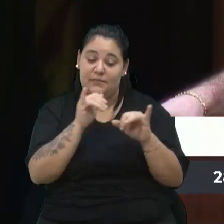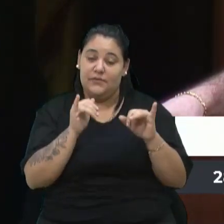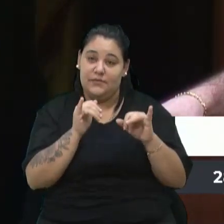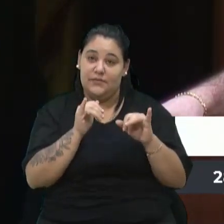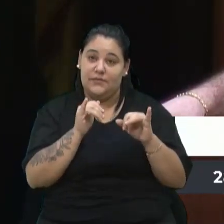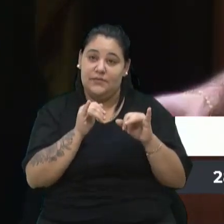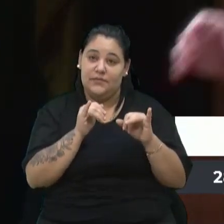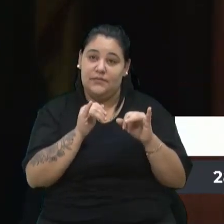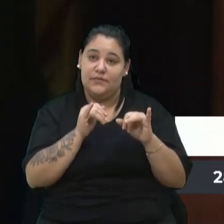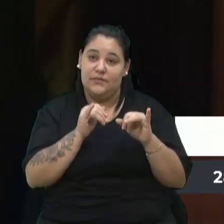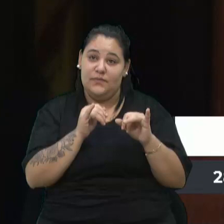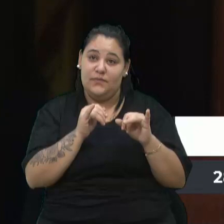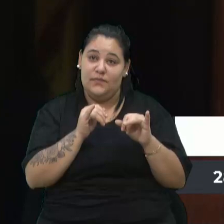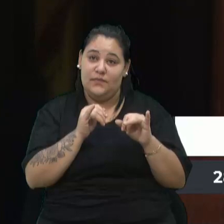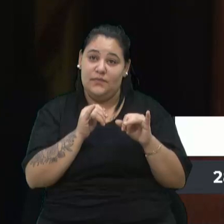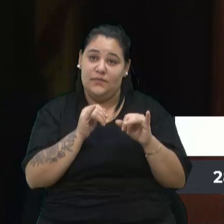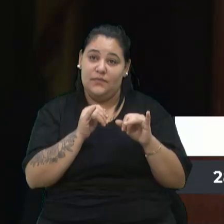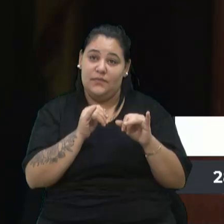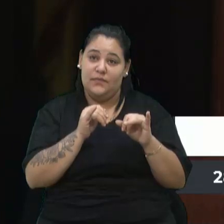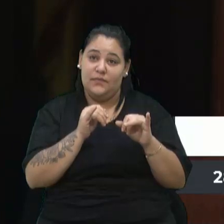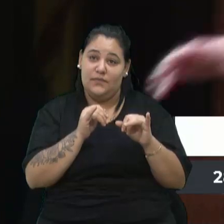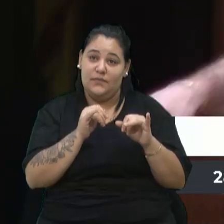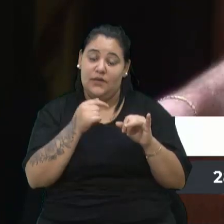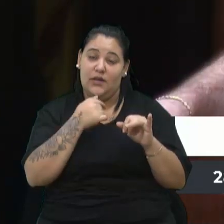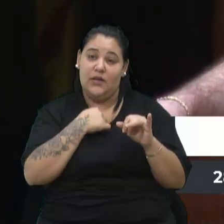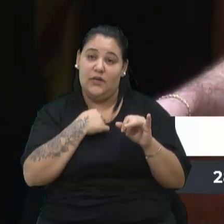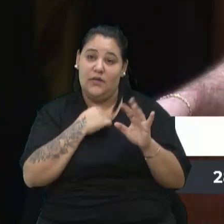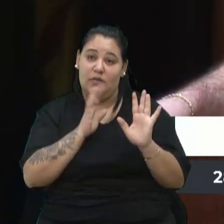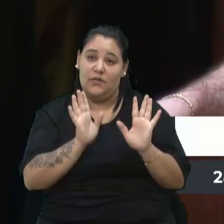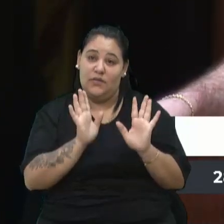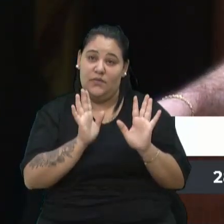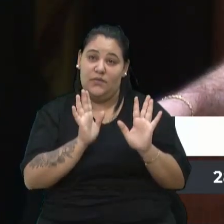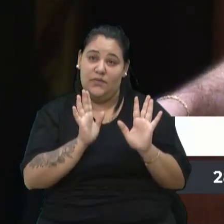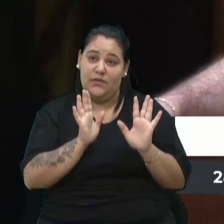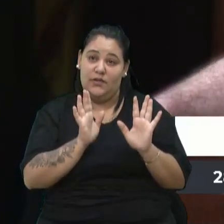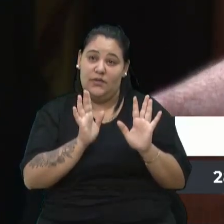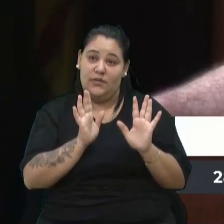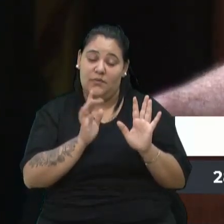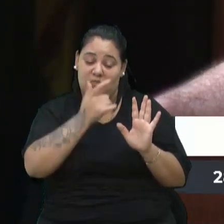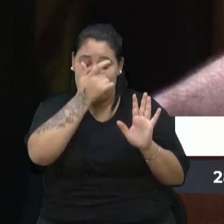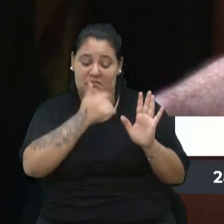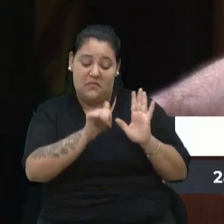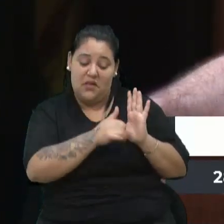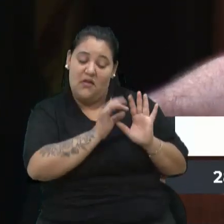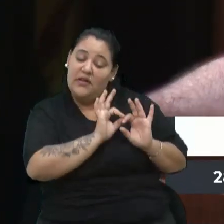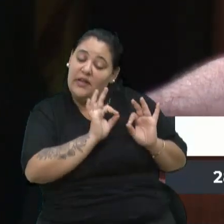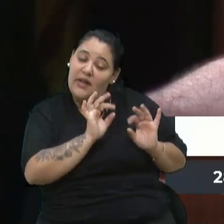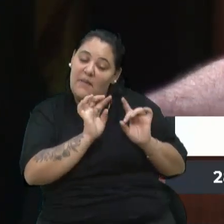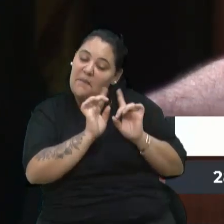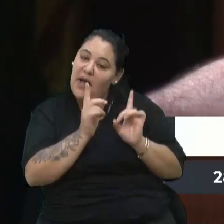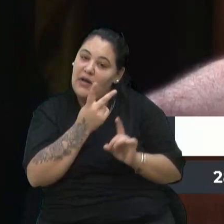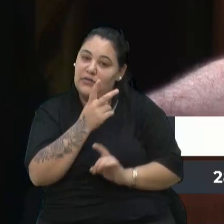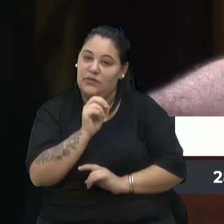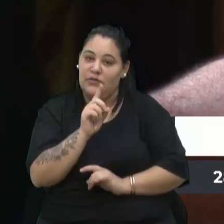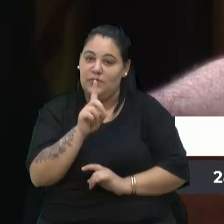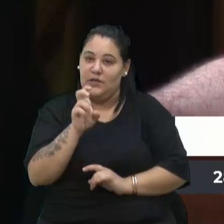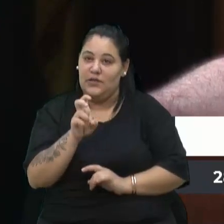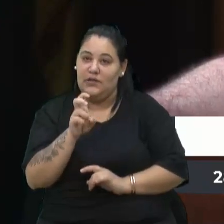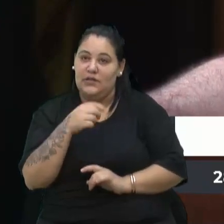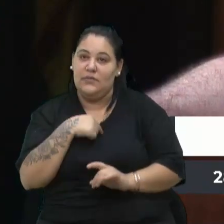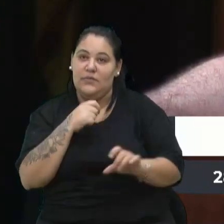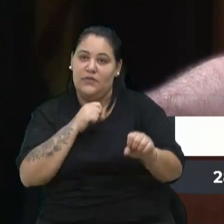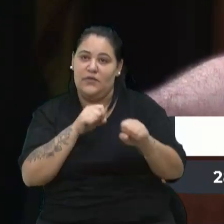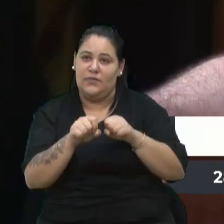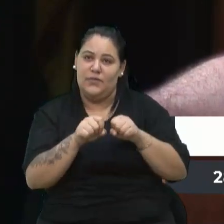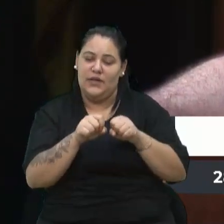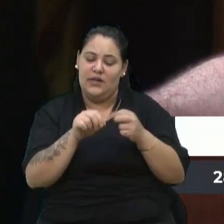né? Então, e eu não sou melhor do que ninguém, mas em 2015 me formei em Relações